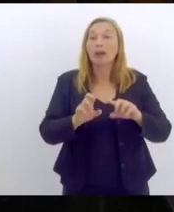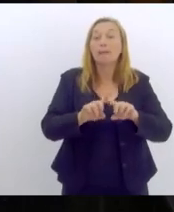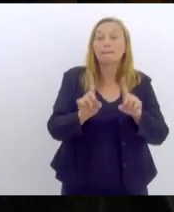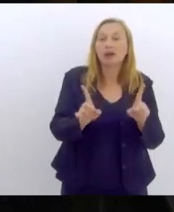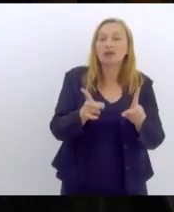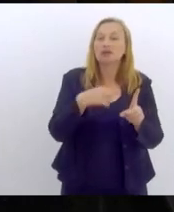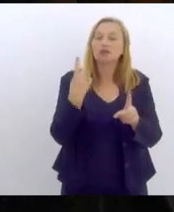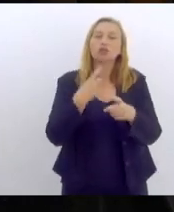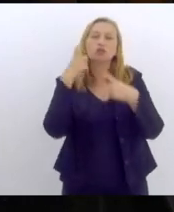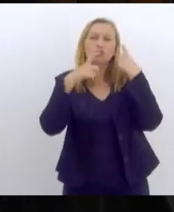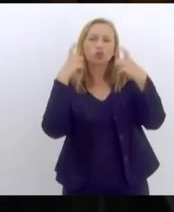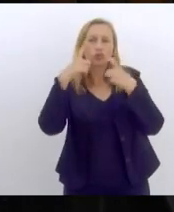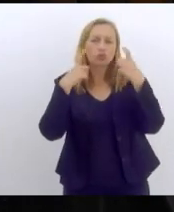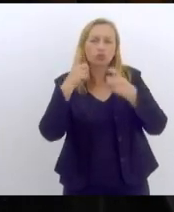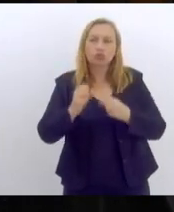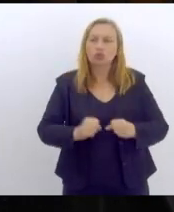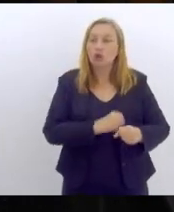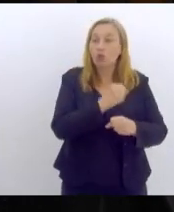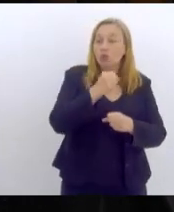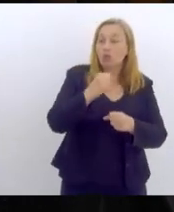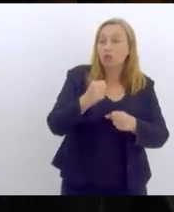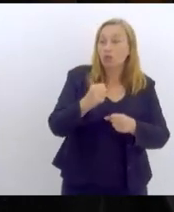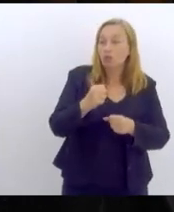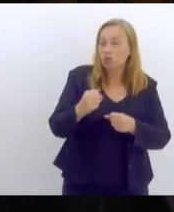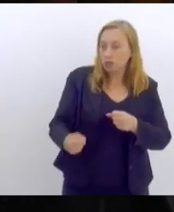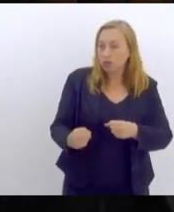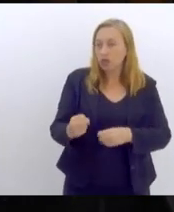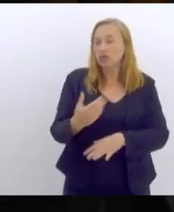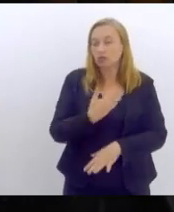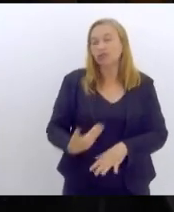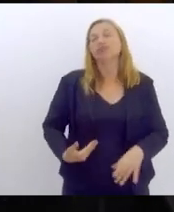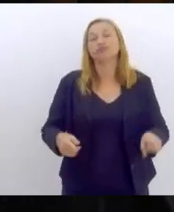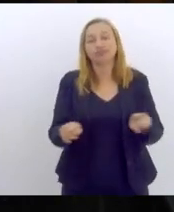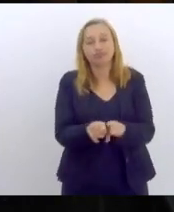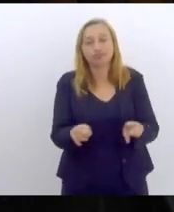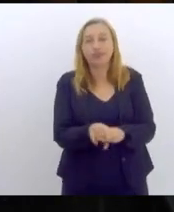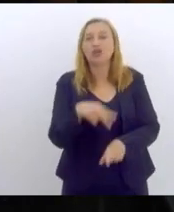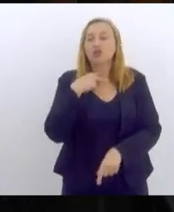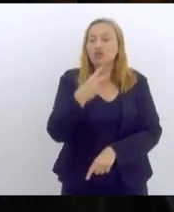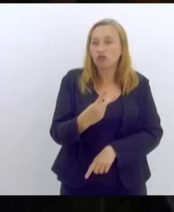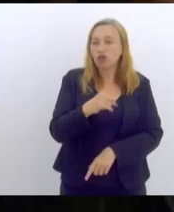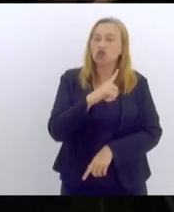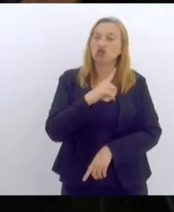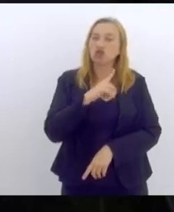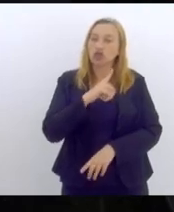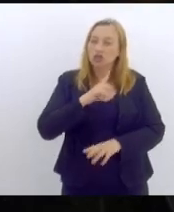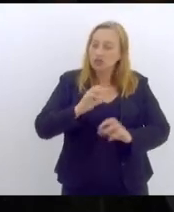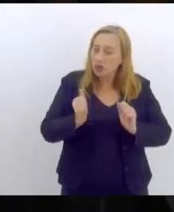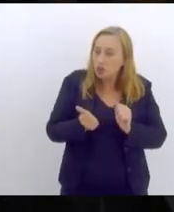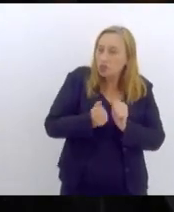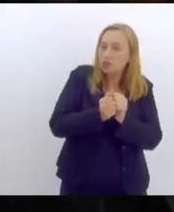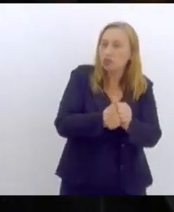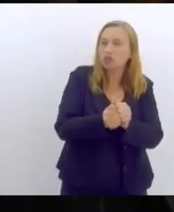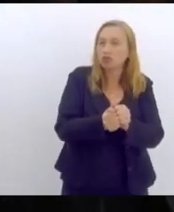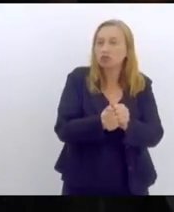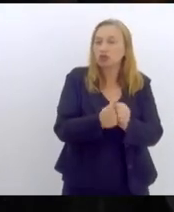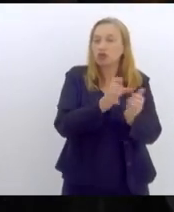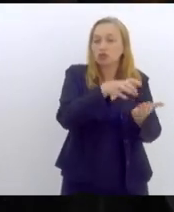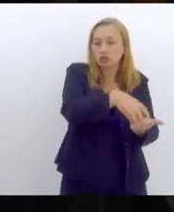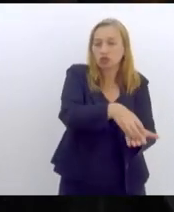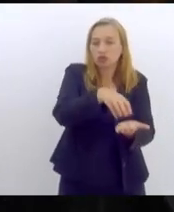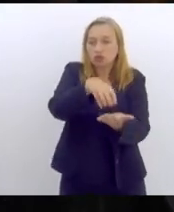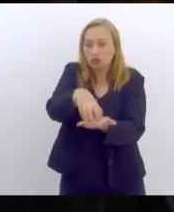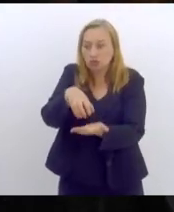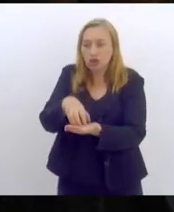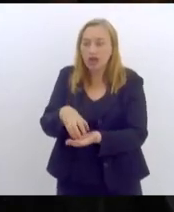nossa preocupação é o poder público também ter uma voz nisso e haver uma integração de órgãos